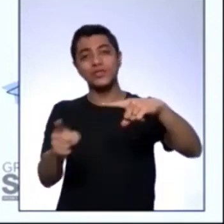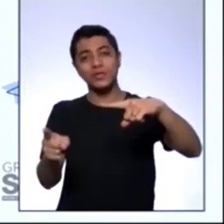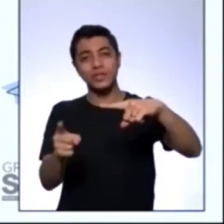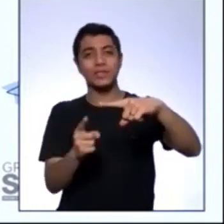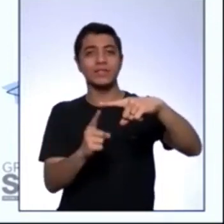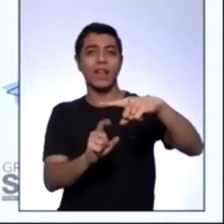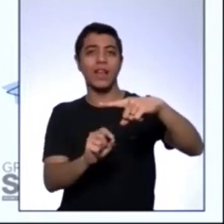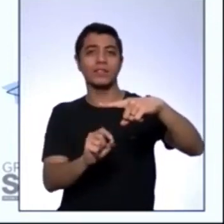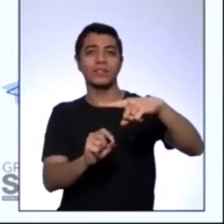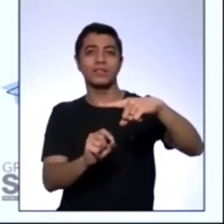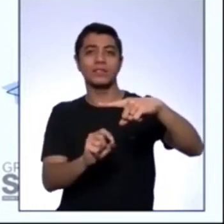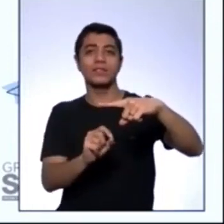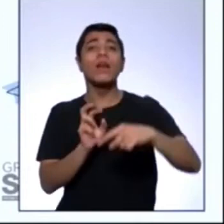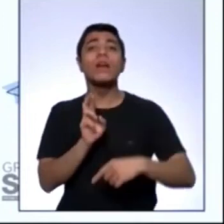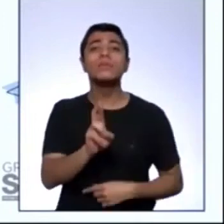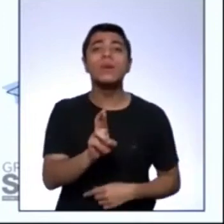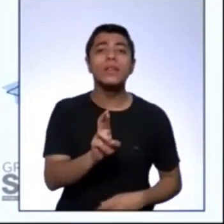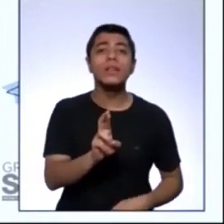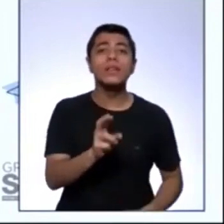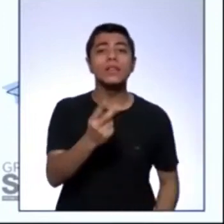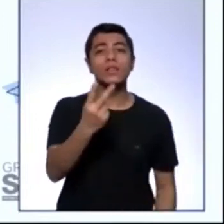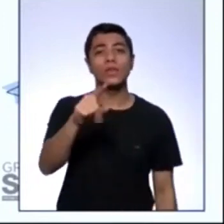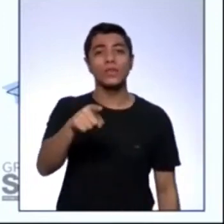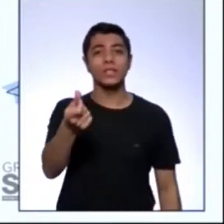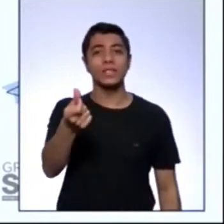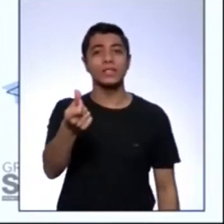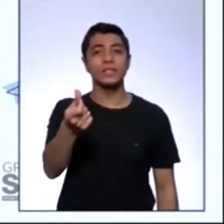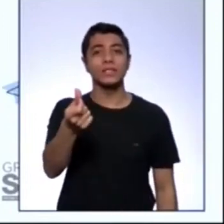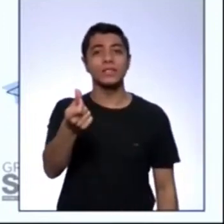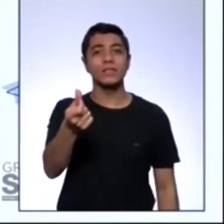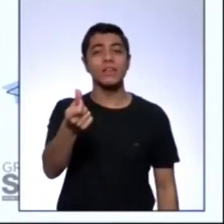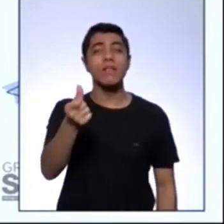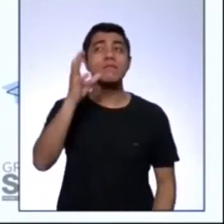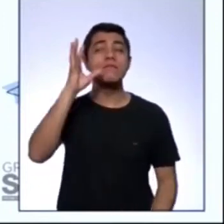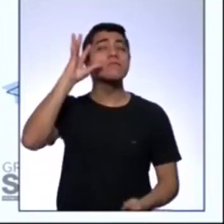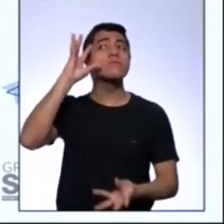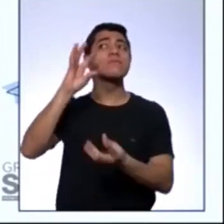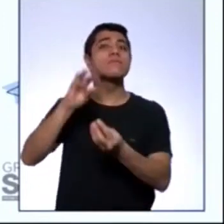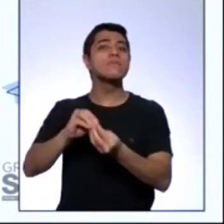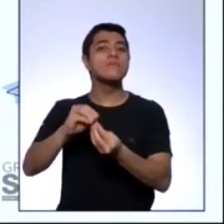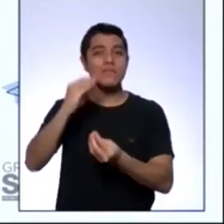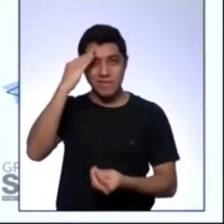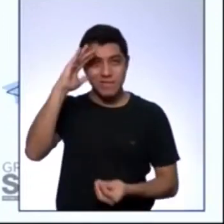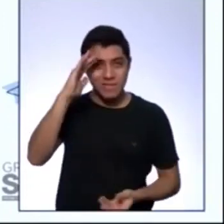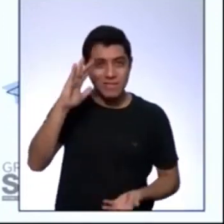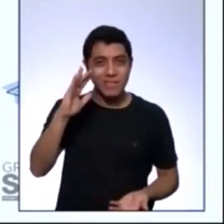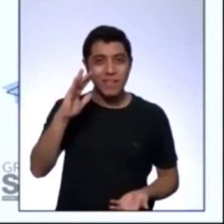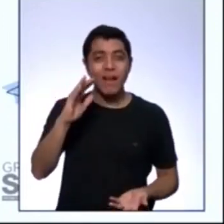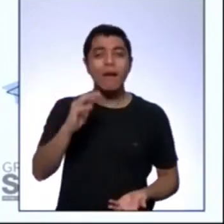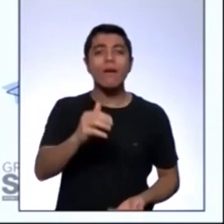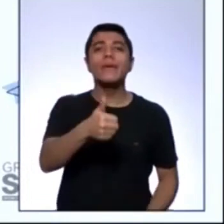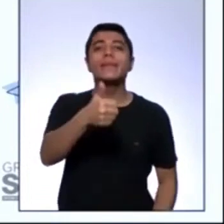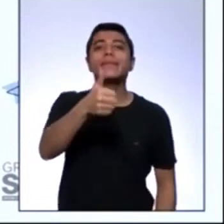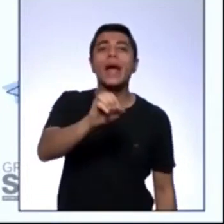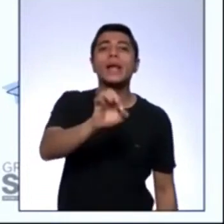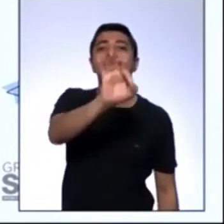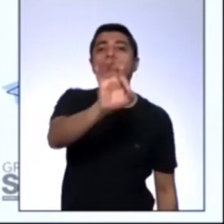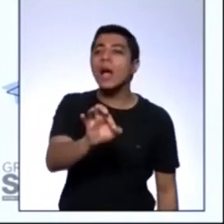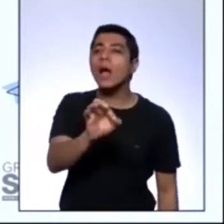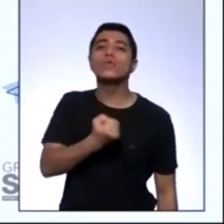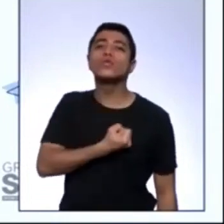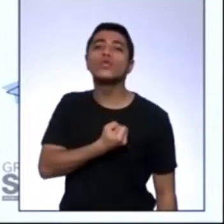dividido por 10 a 2,6 conclusão 10 por cento de